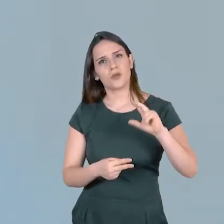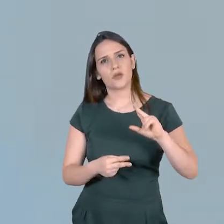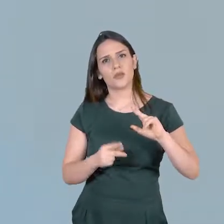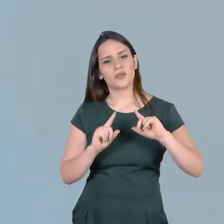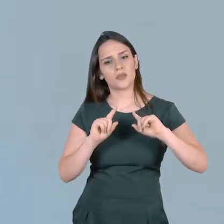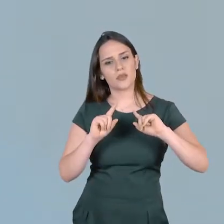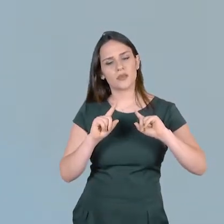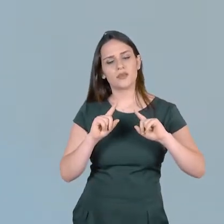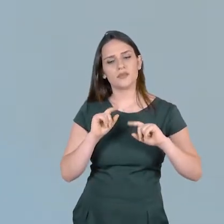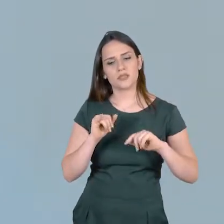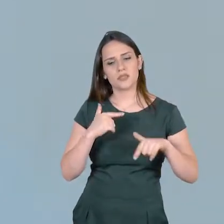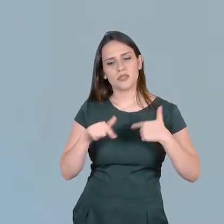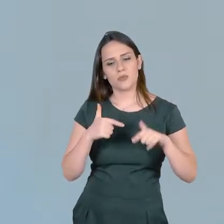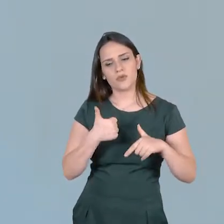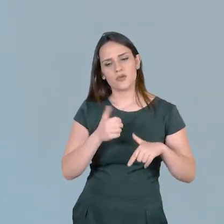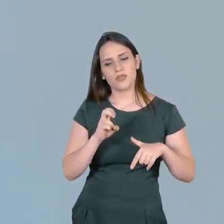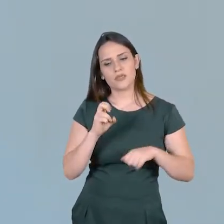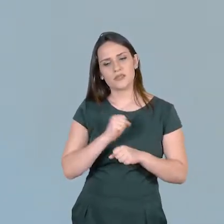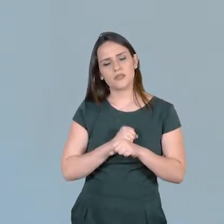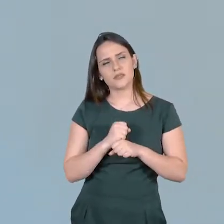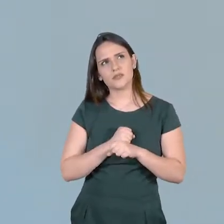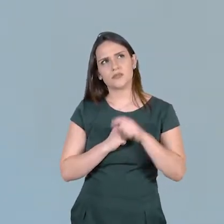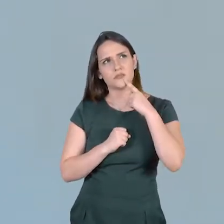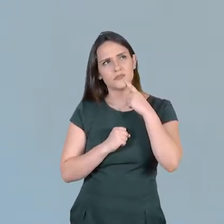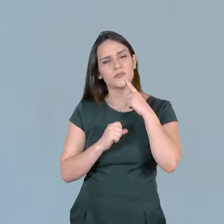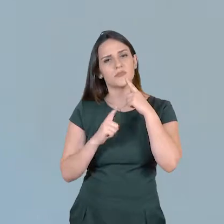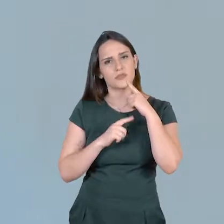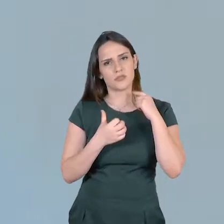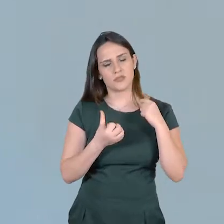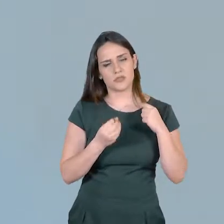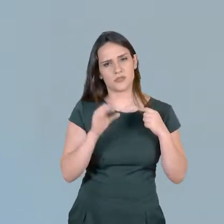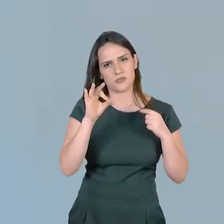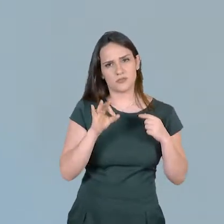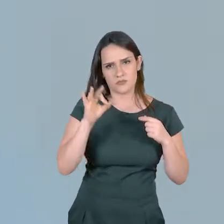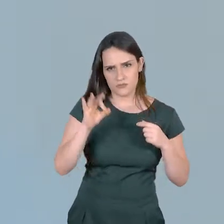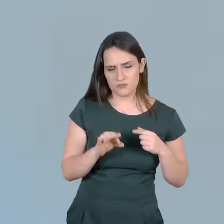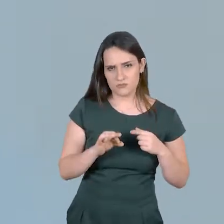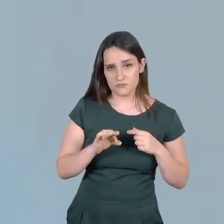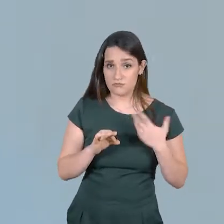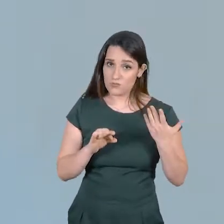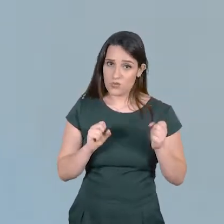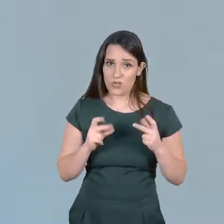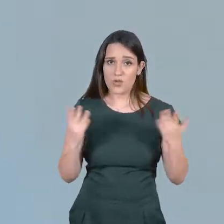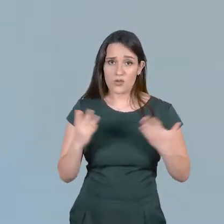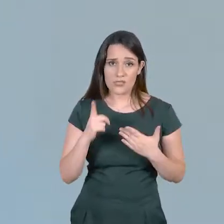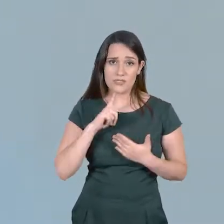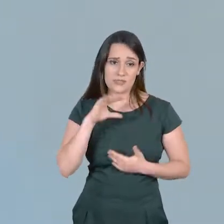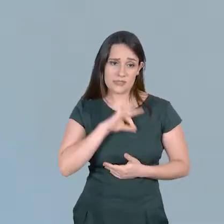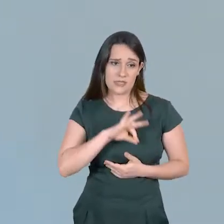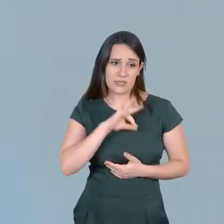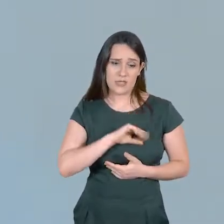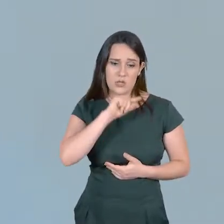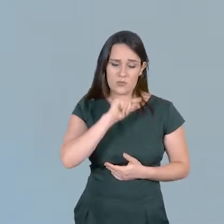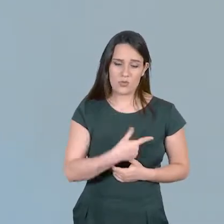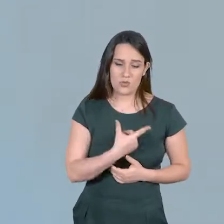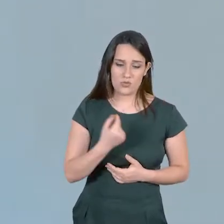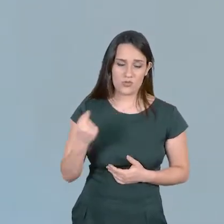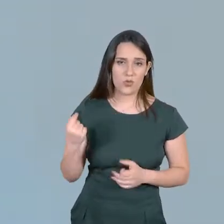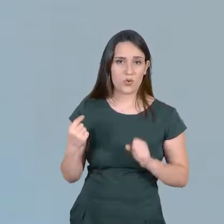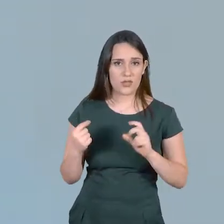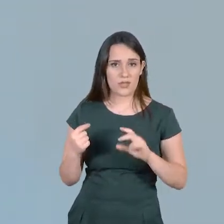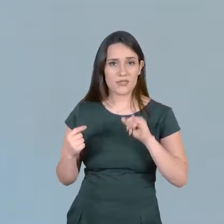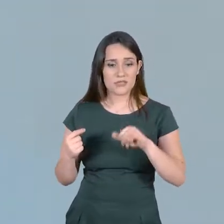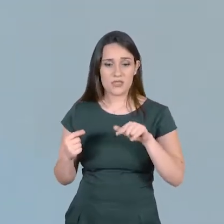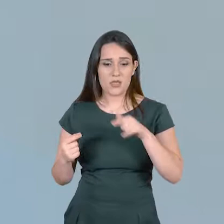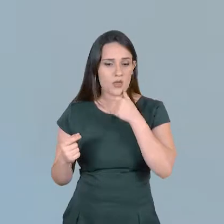de contribuição, ele vai receber 60% disso, vai ficar para 1.200. Ele vem a falecer, a sua